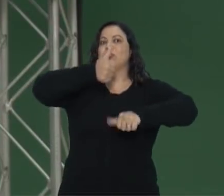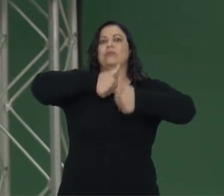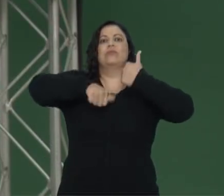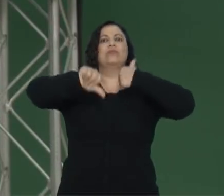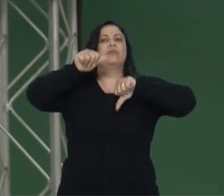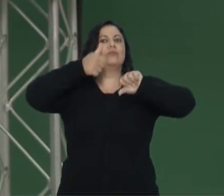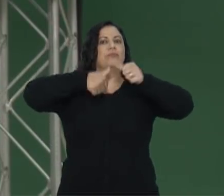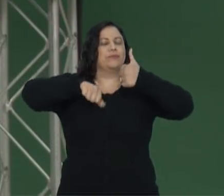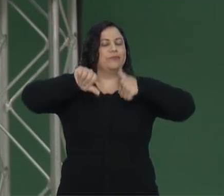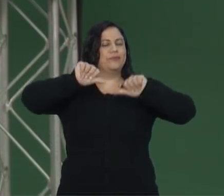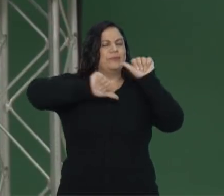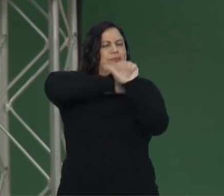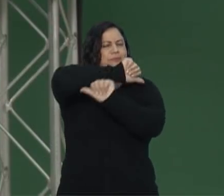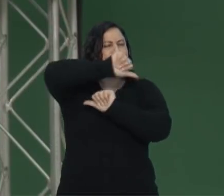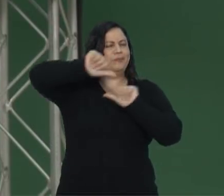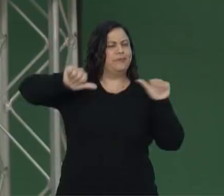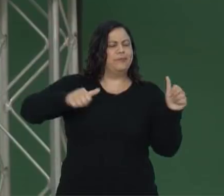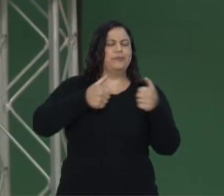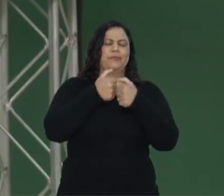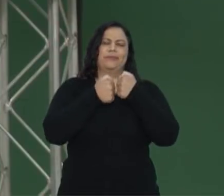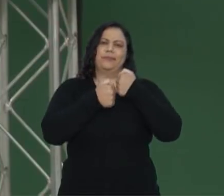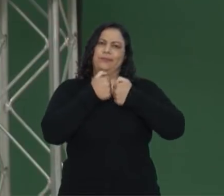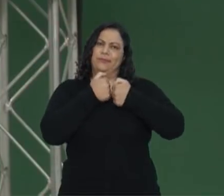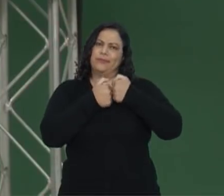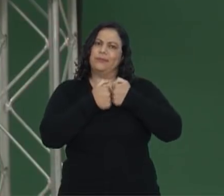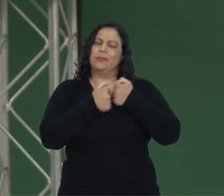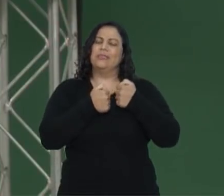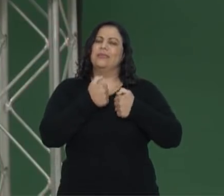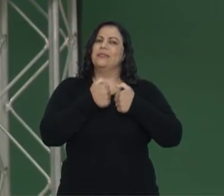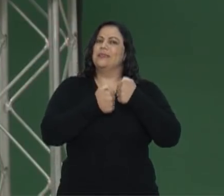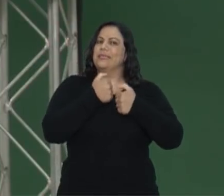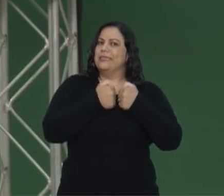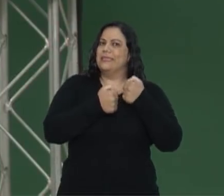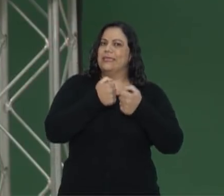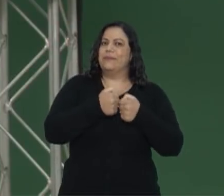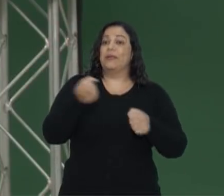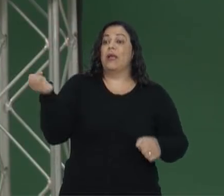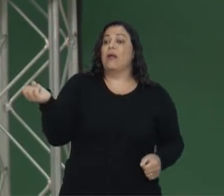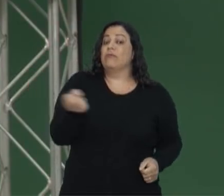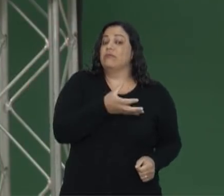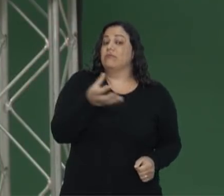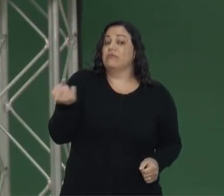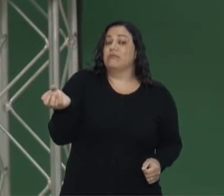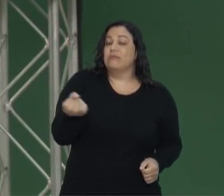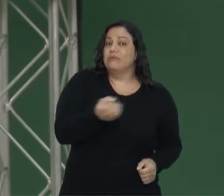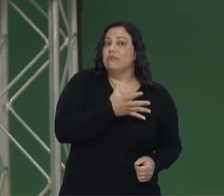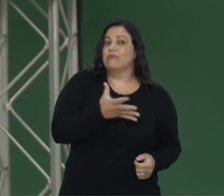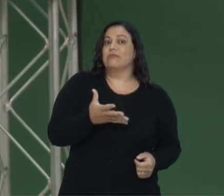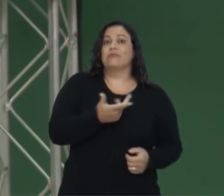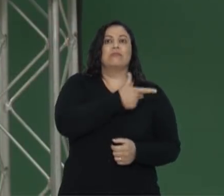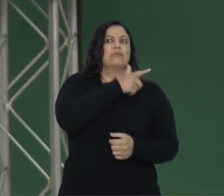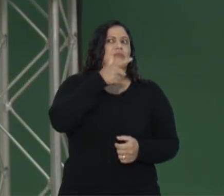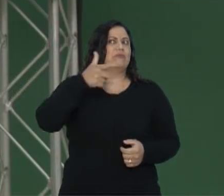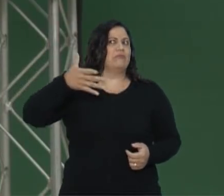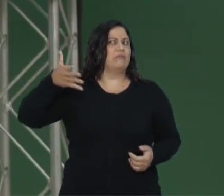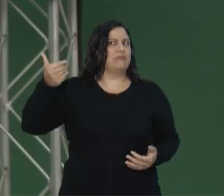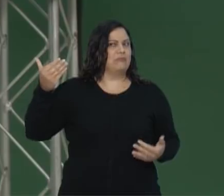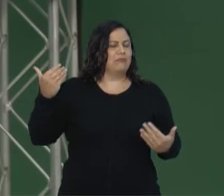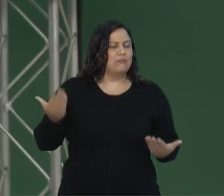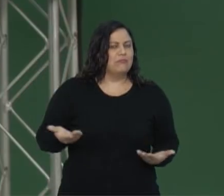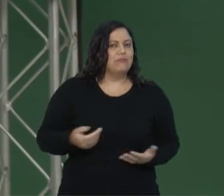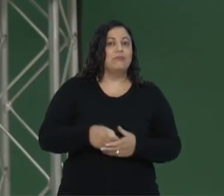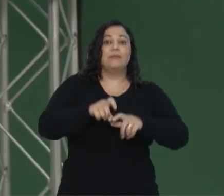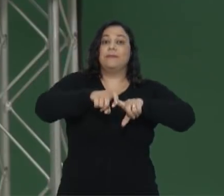uma transformação química. Eu vou produzir algo novo, o dióxido de carbono, um gás que não existia originalmente. Por